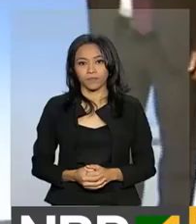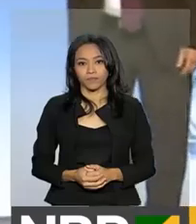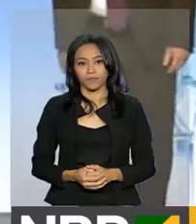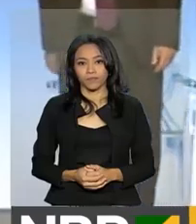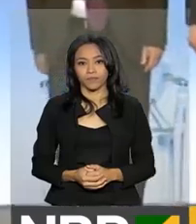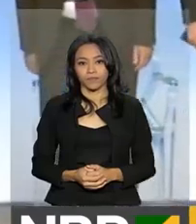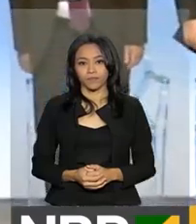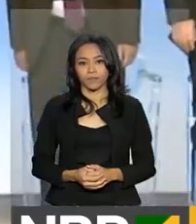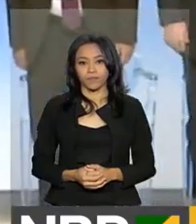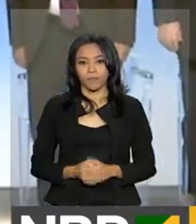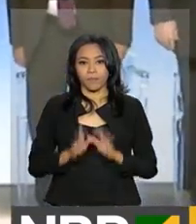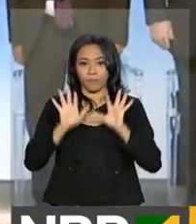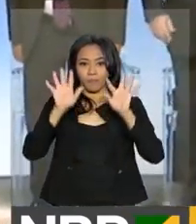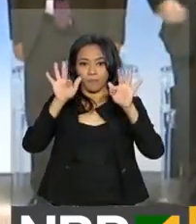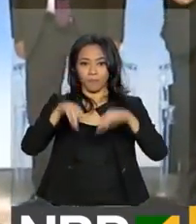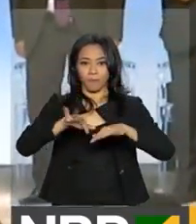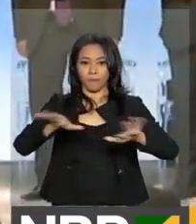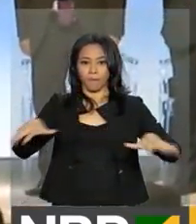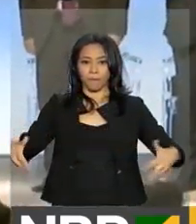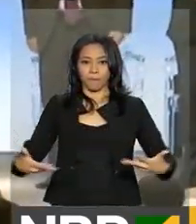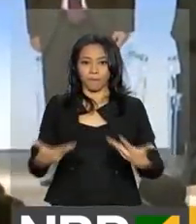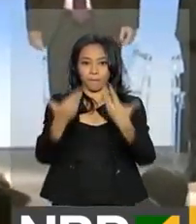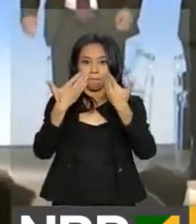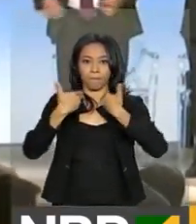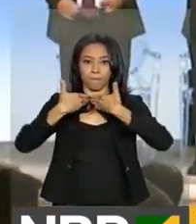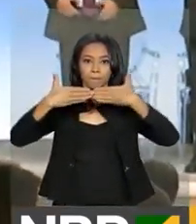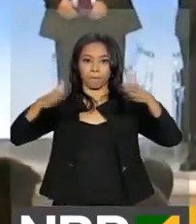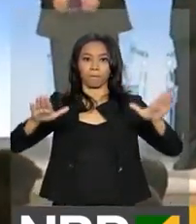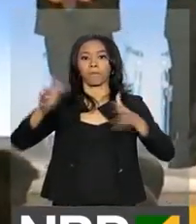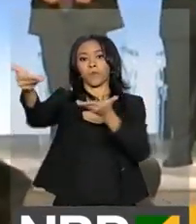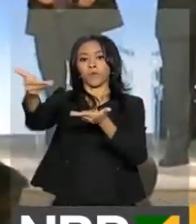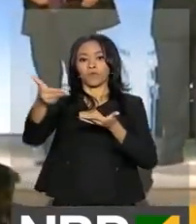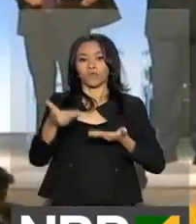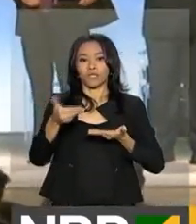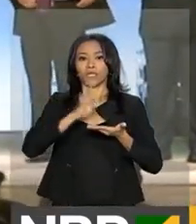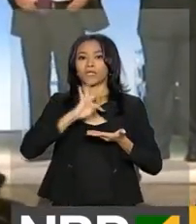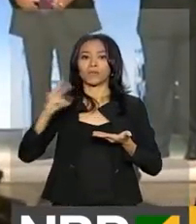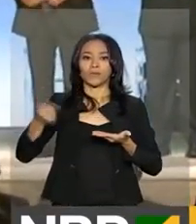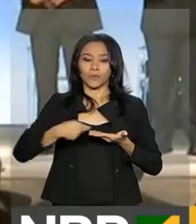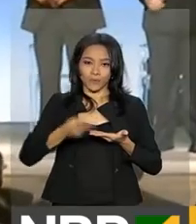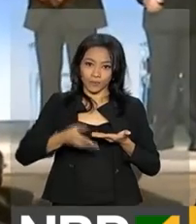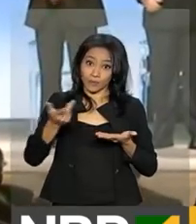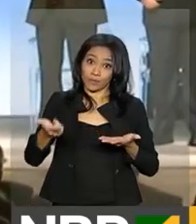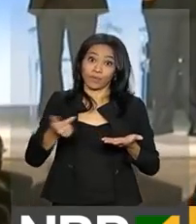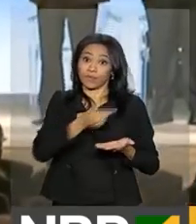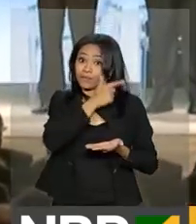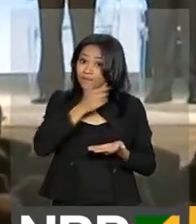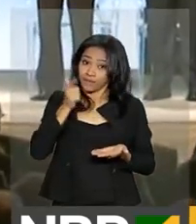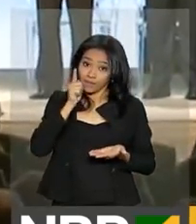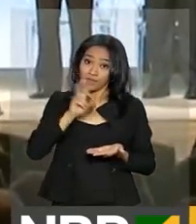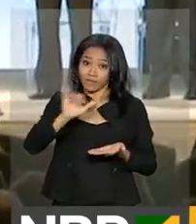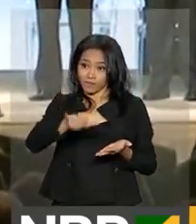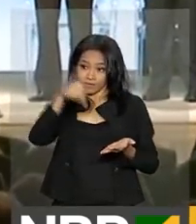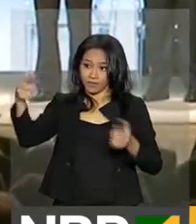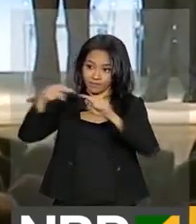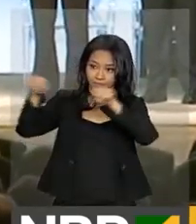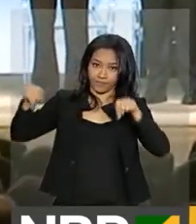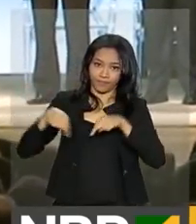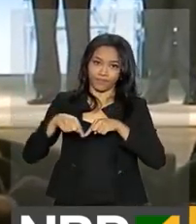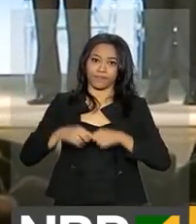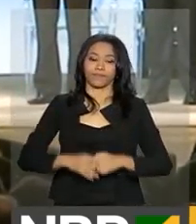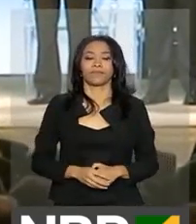está encerrada esta cerimônia de abertura convidamos todos para um coffee break que será servido no foi a do golden hall o